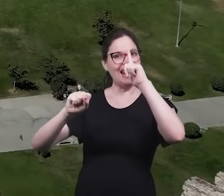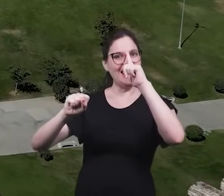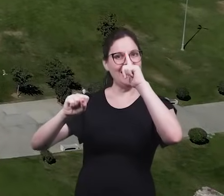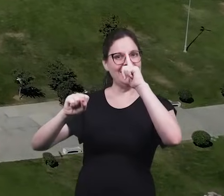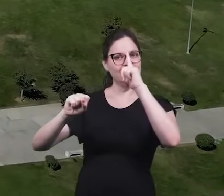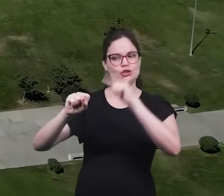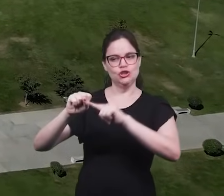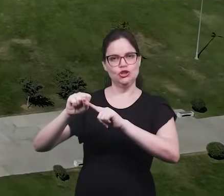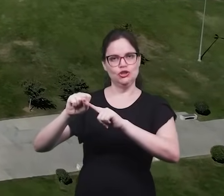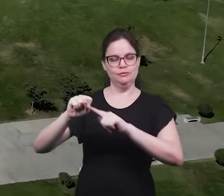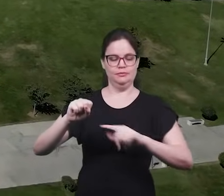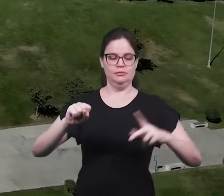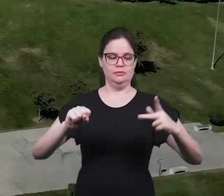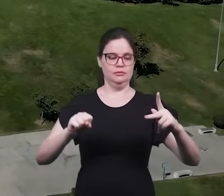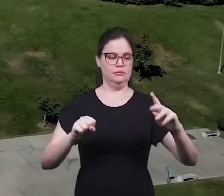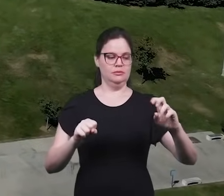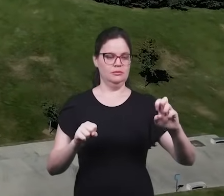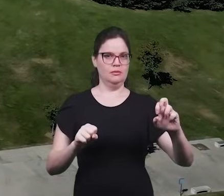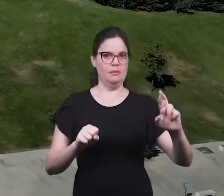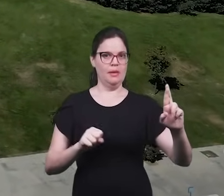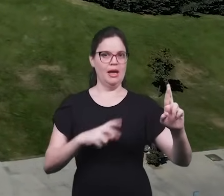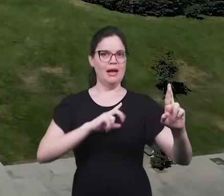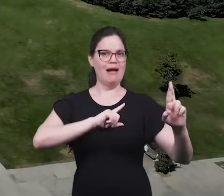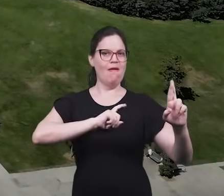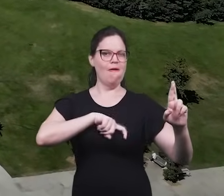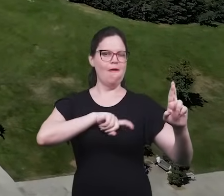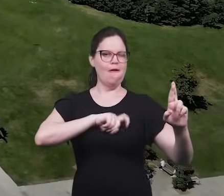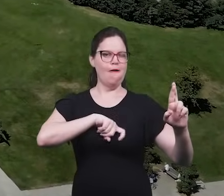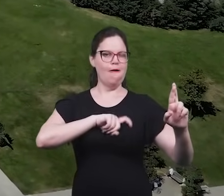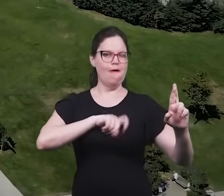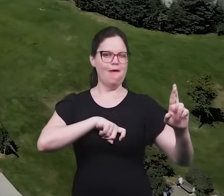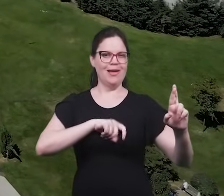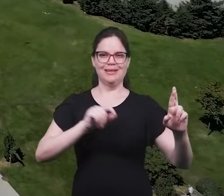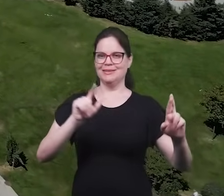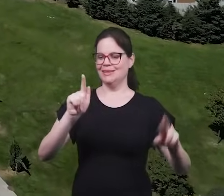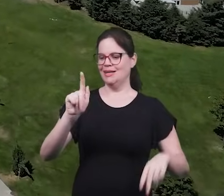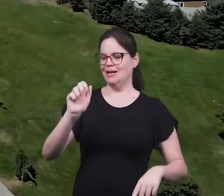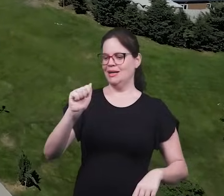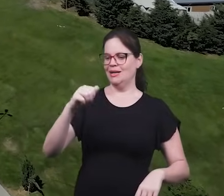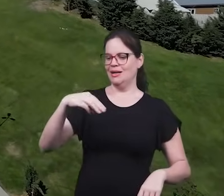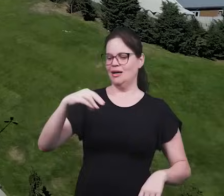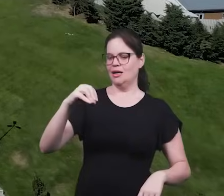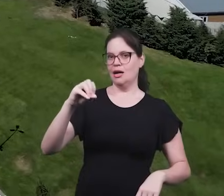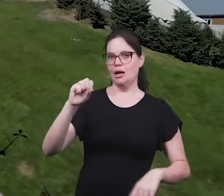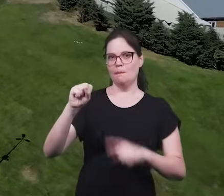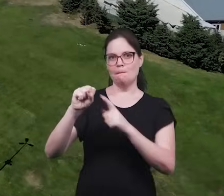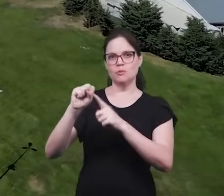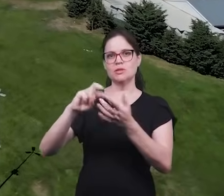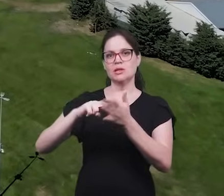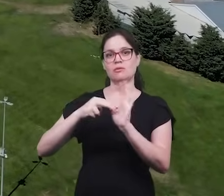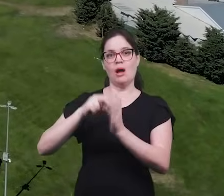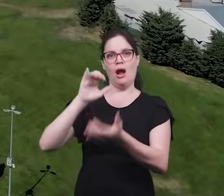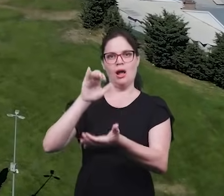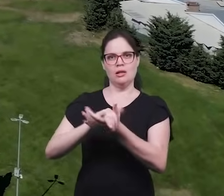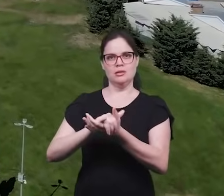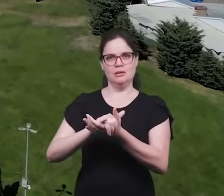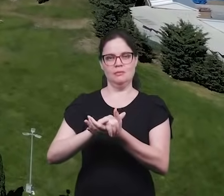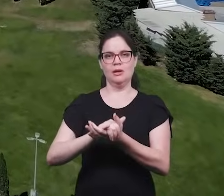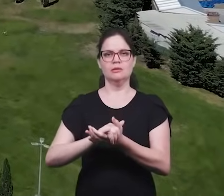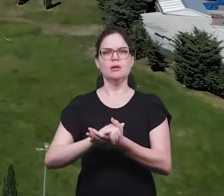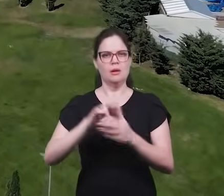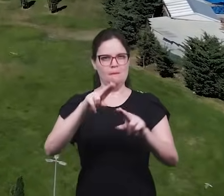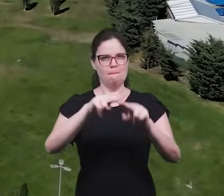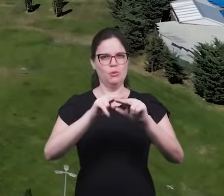aí. E o gamos, que é do latim, que é casamento. Então, quando você usa a palavra Pérgamo,